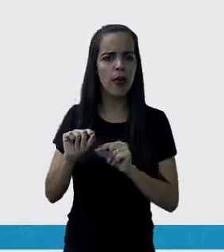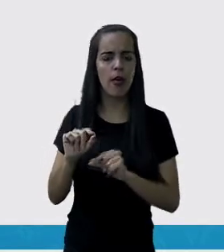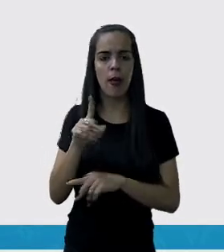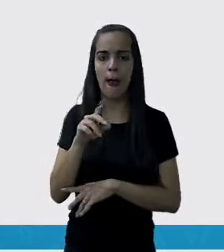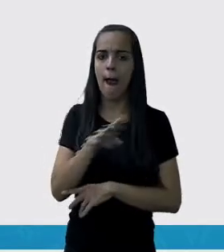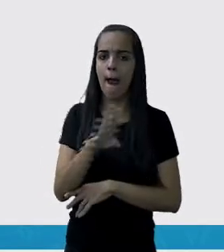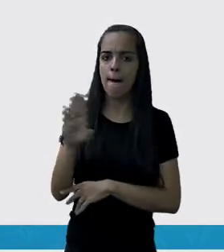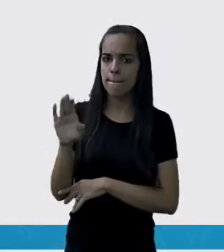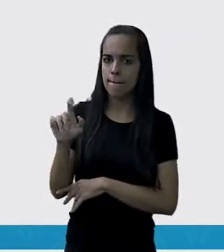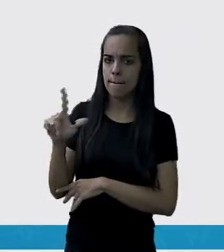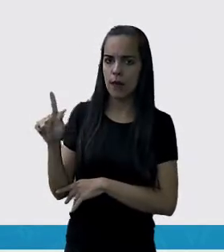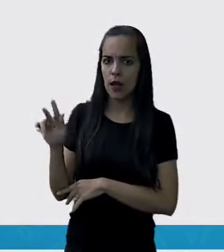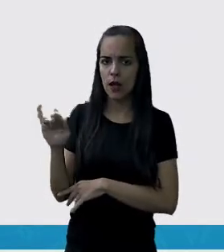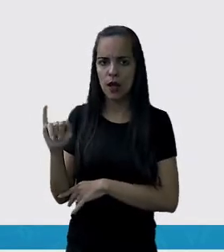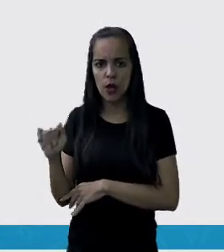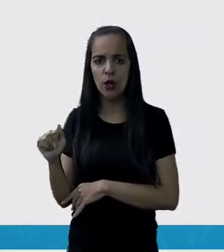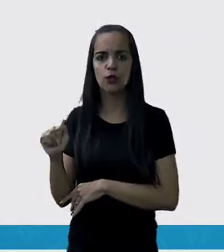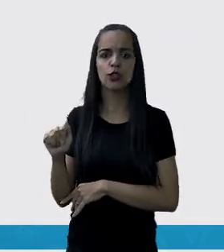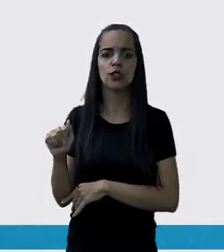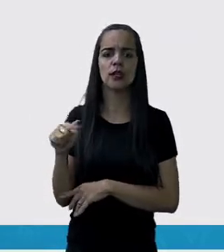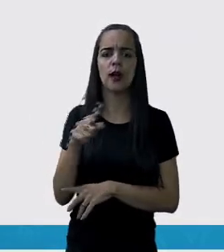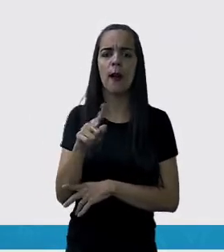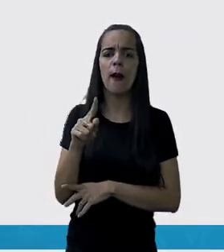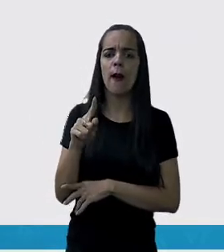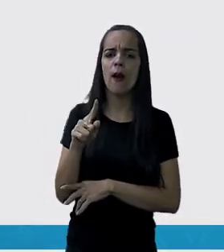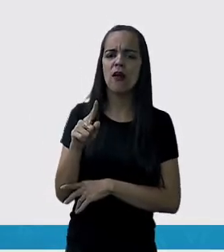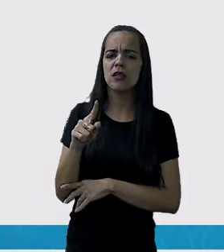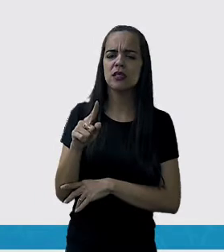o embrião